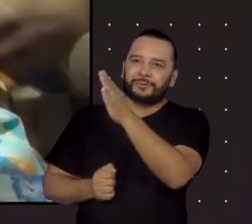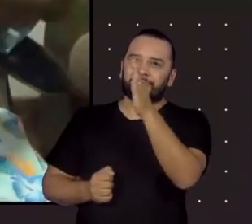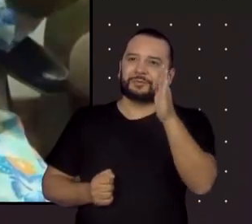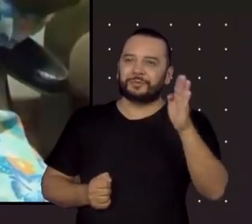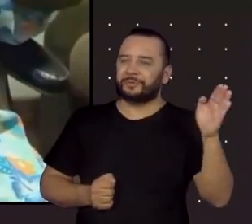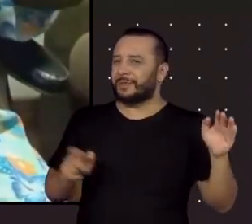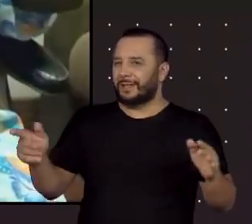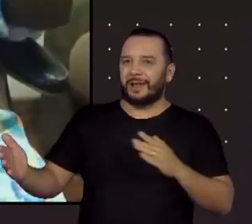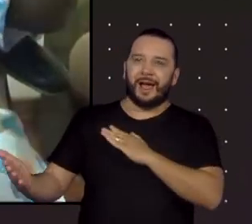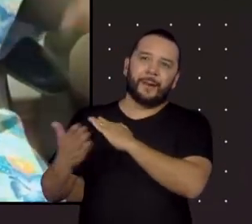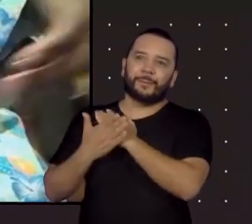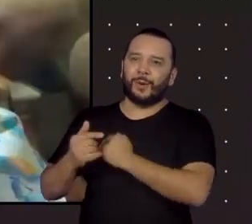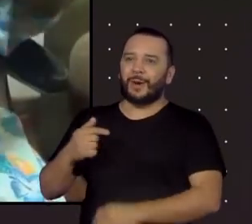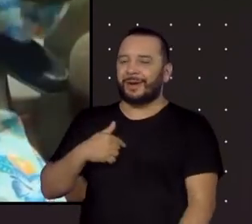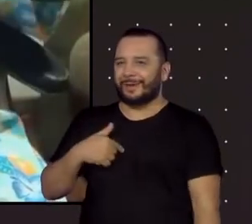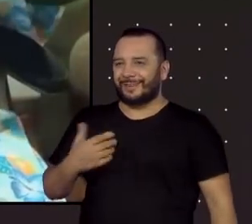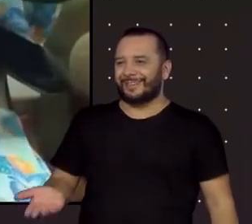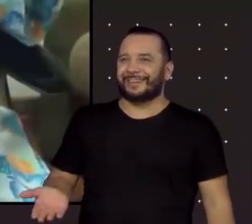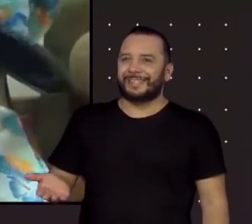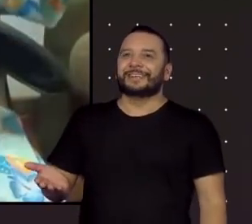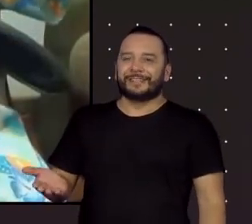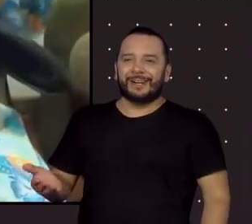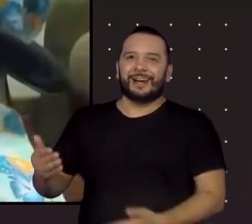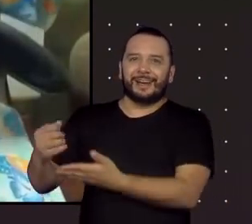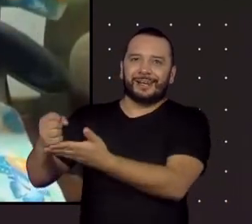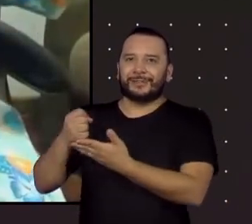todas as minhas loucuras, todas as minhas...